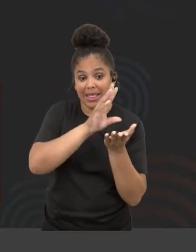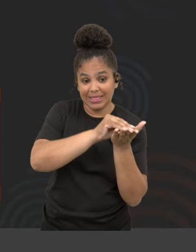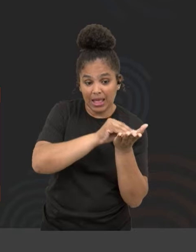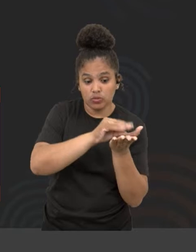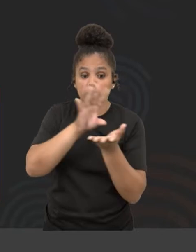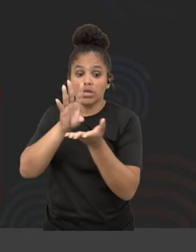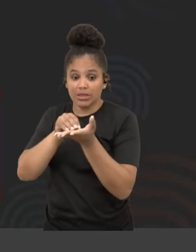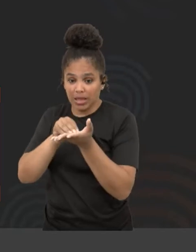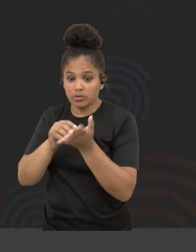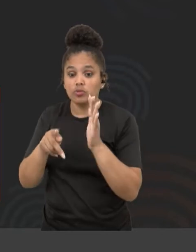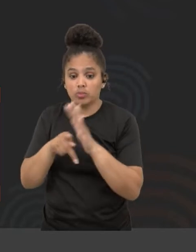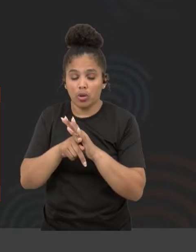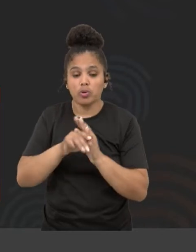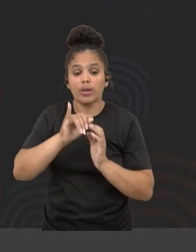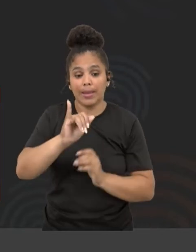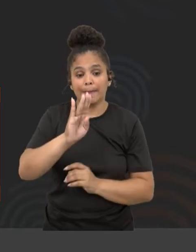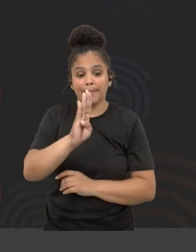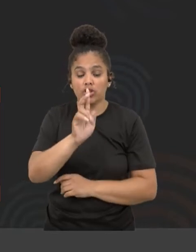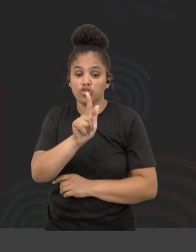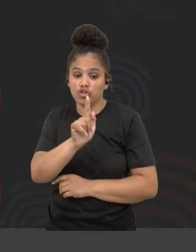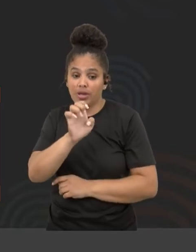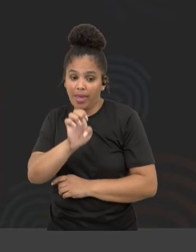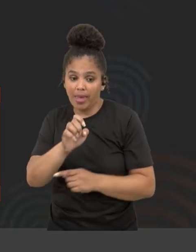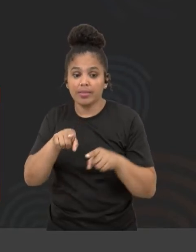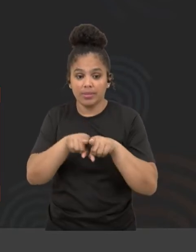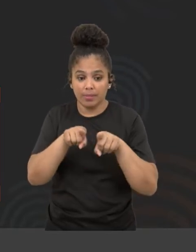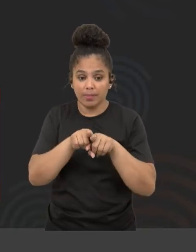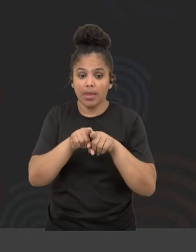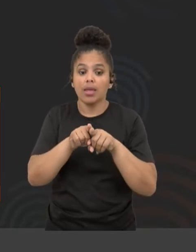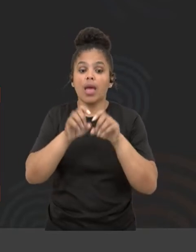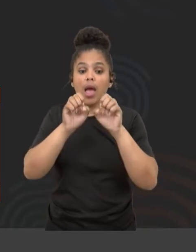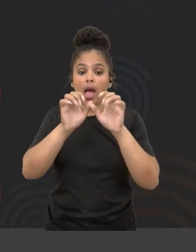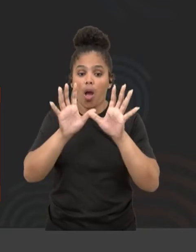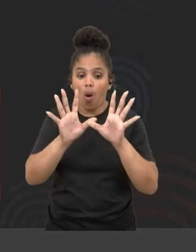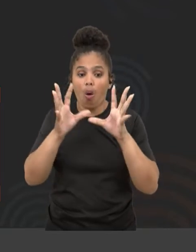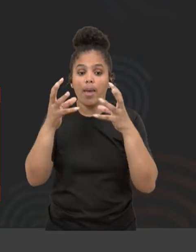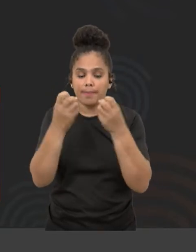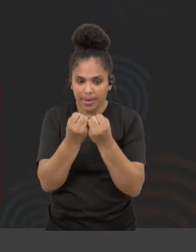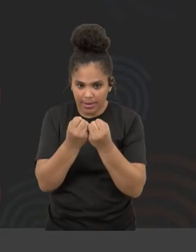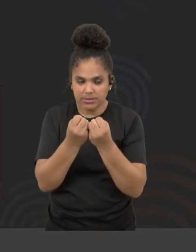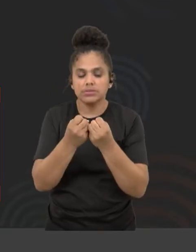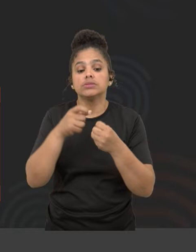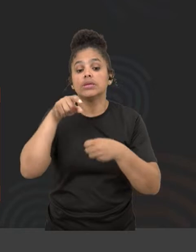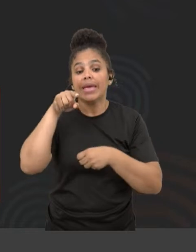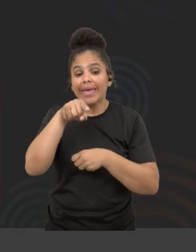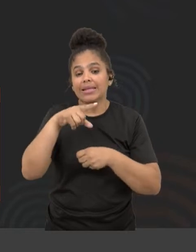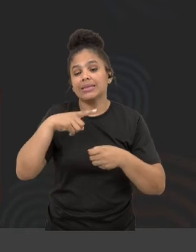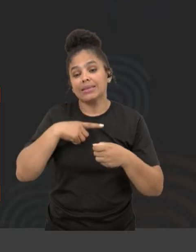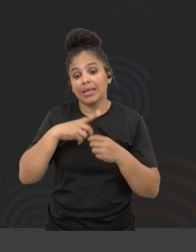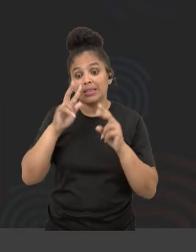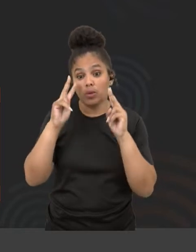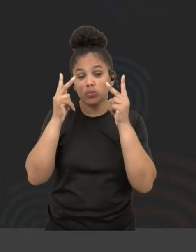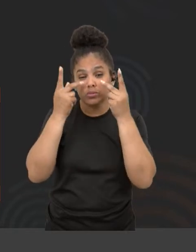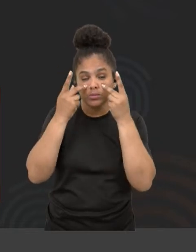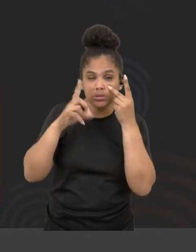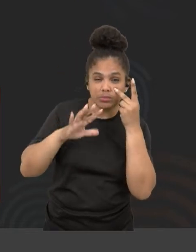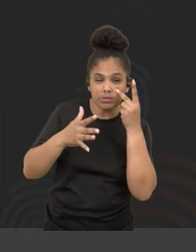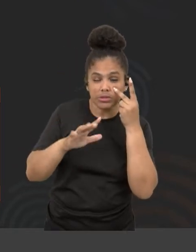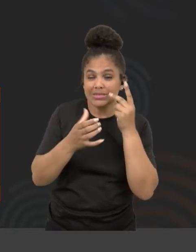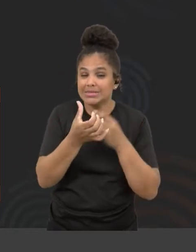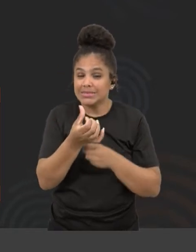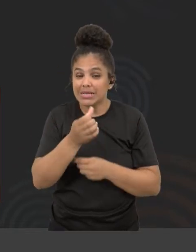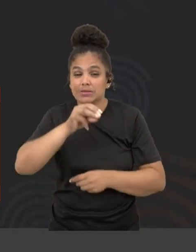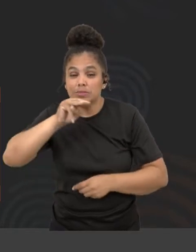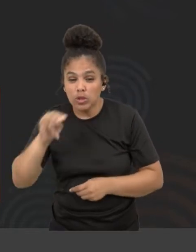da OMS, que dizem que o daltonismo atinge cerca de 6 milhões de pessoas no